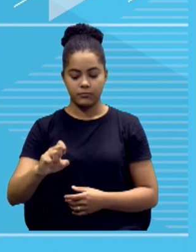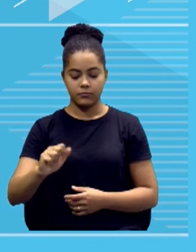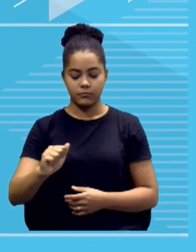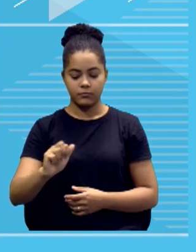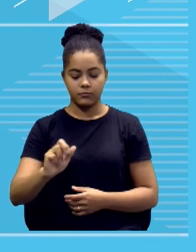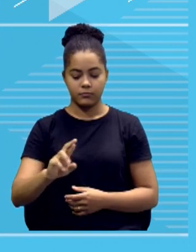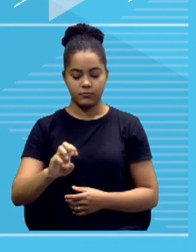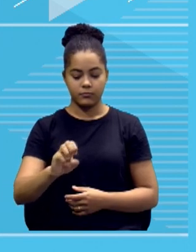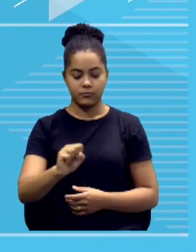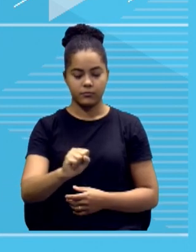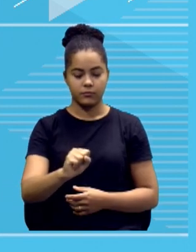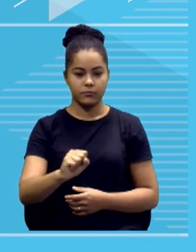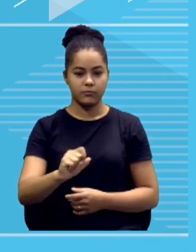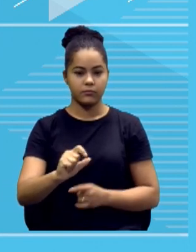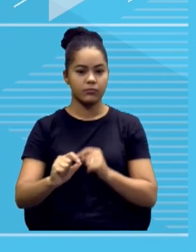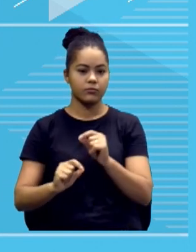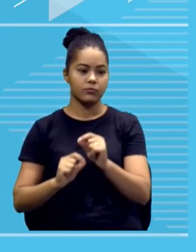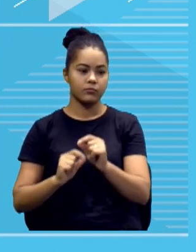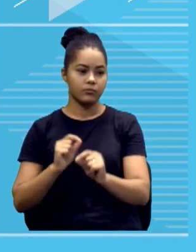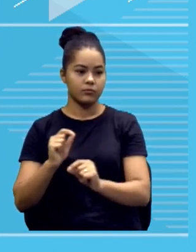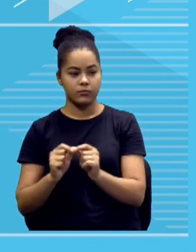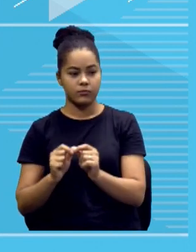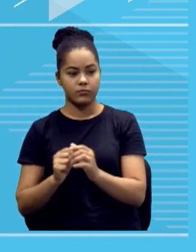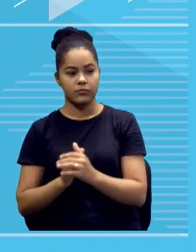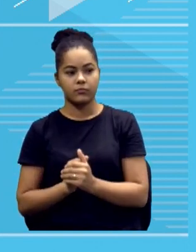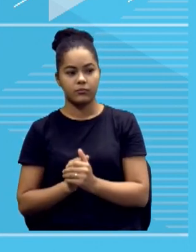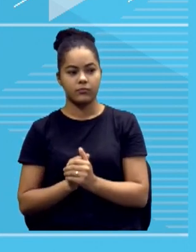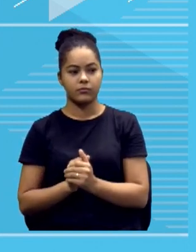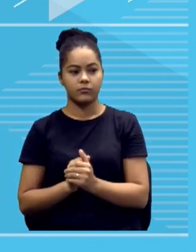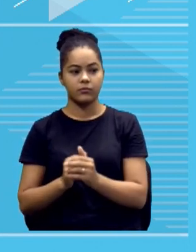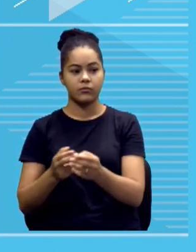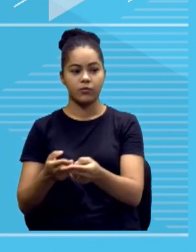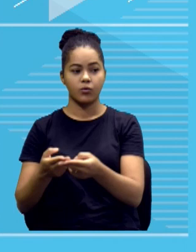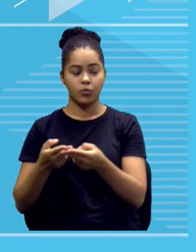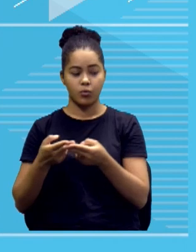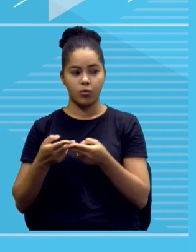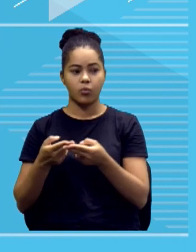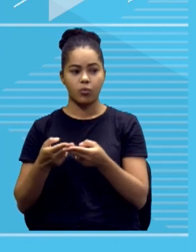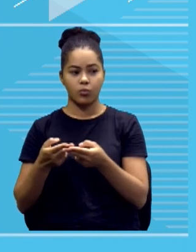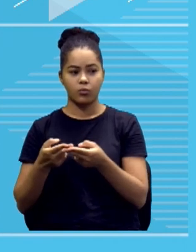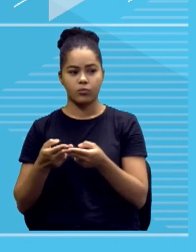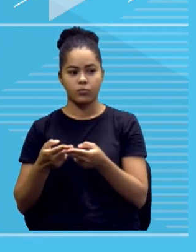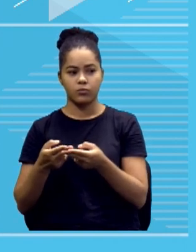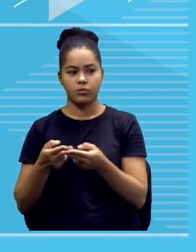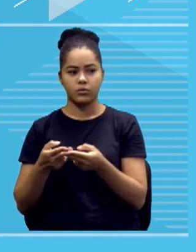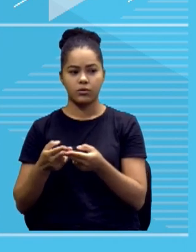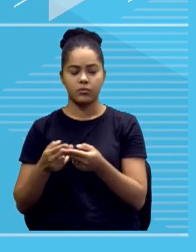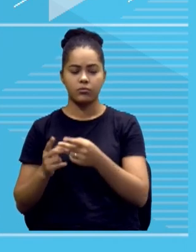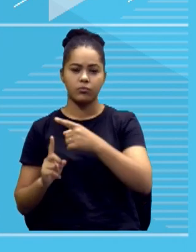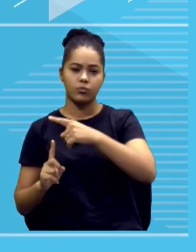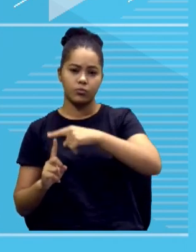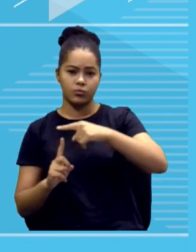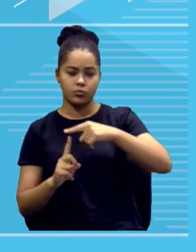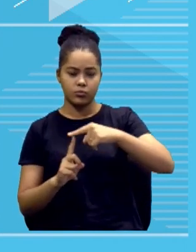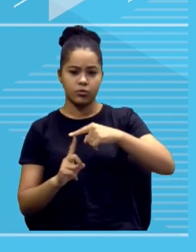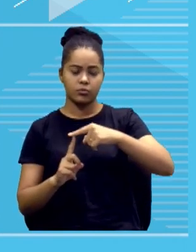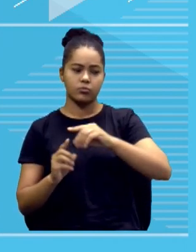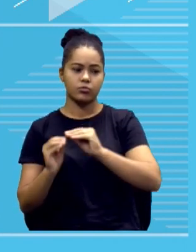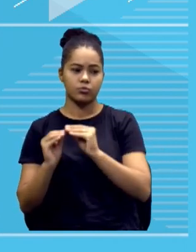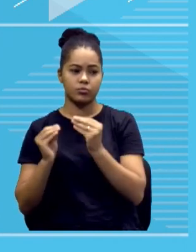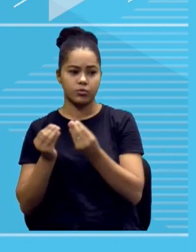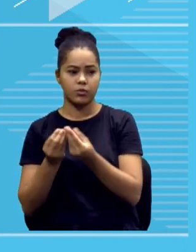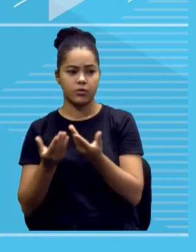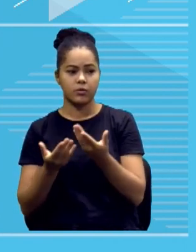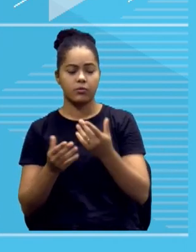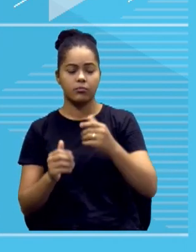em energia elétrica. A gente já viu na aula passada os pontos positivos e negativos dessa formação de energia. Então,